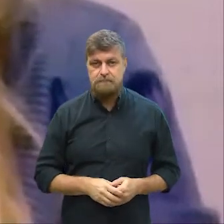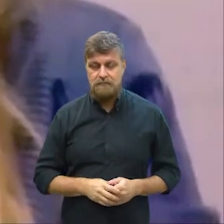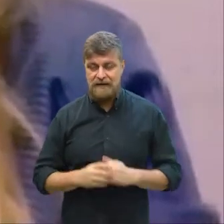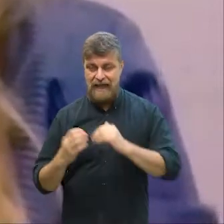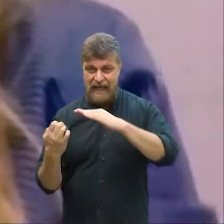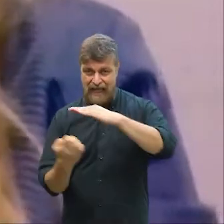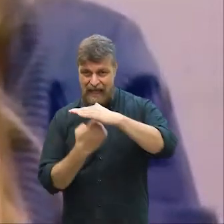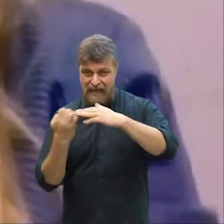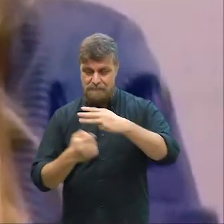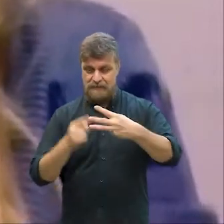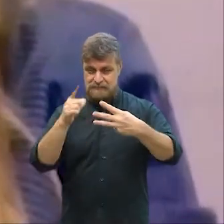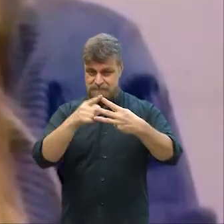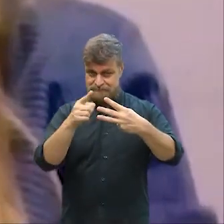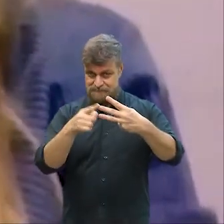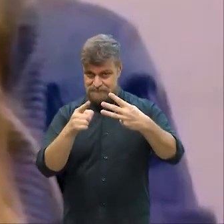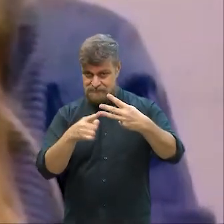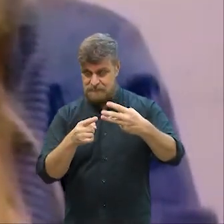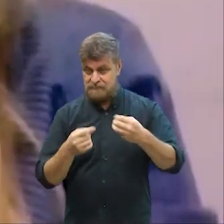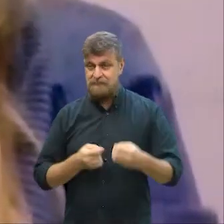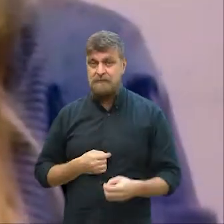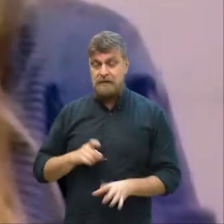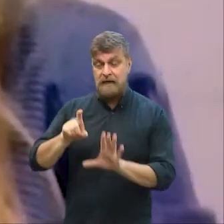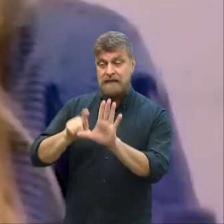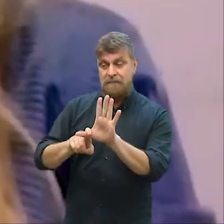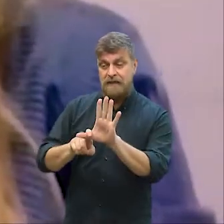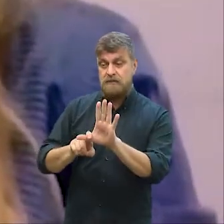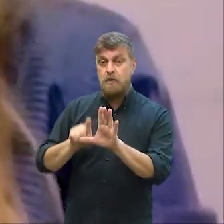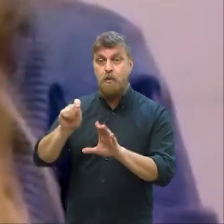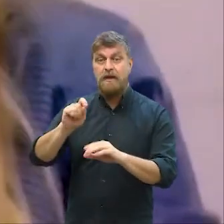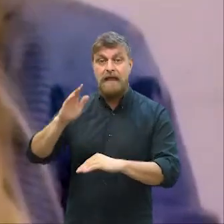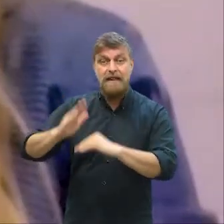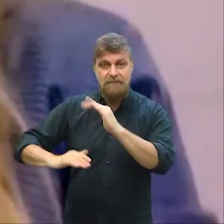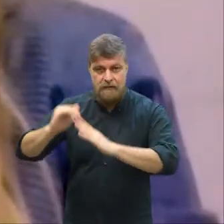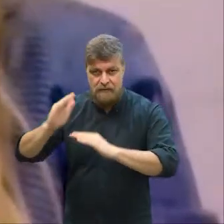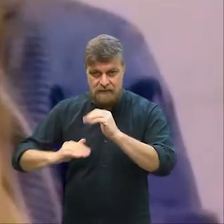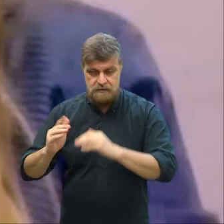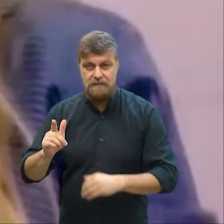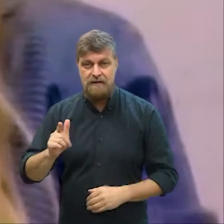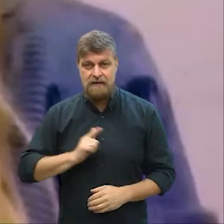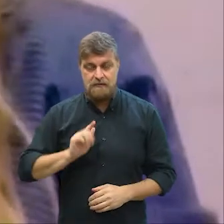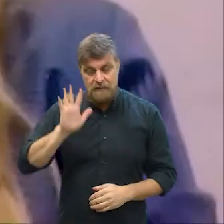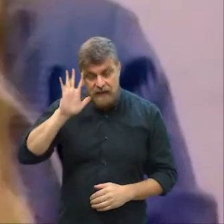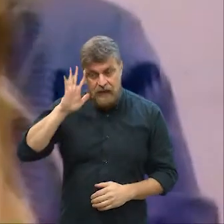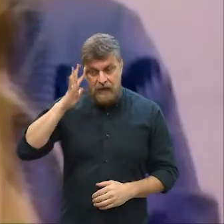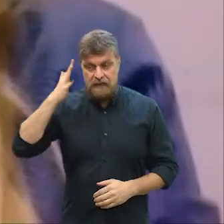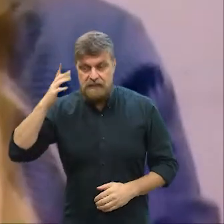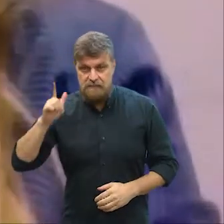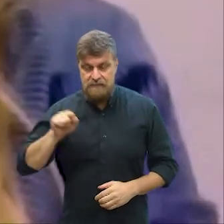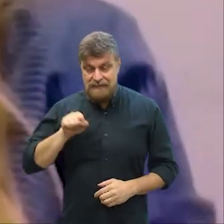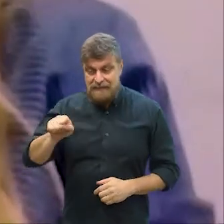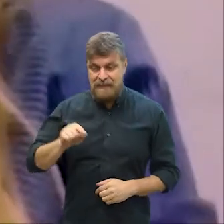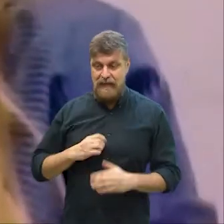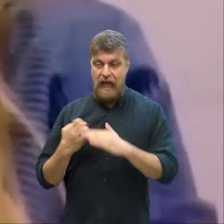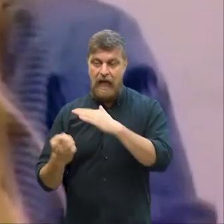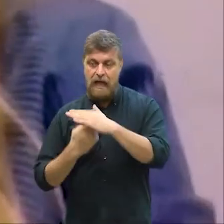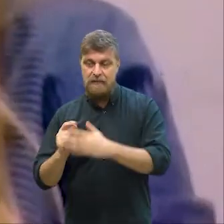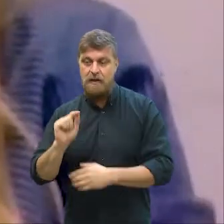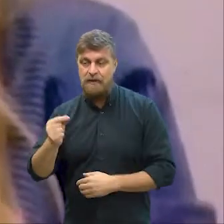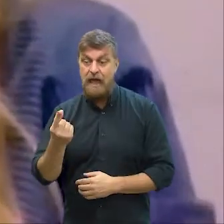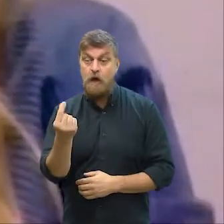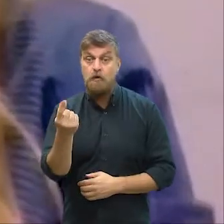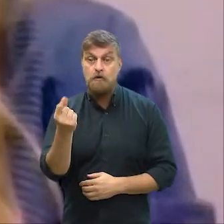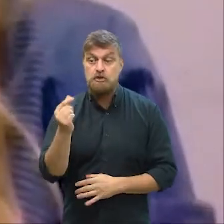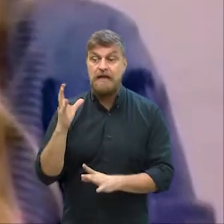O tipo da empresa vai depender muito da operação. Então, um dos principais elementos para definir qual que vai ser o porte da empresa